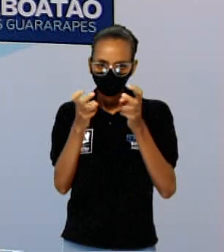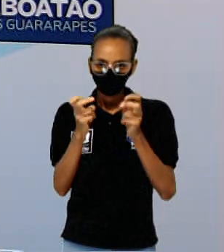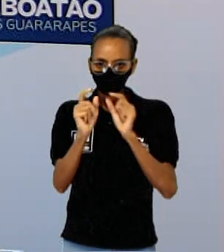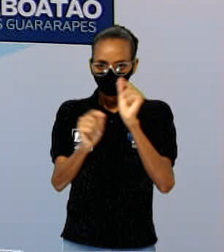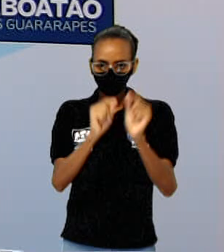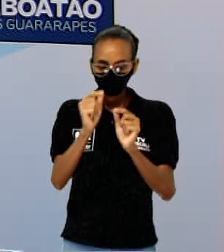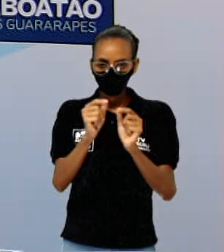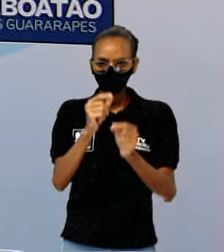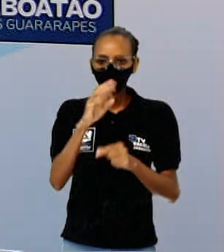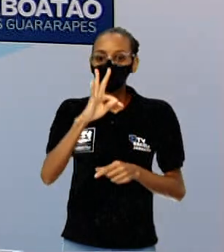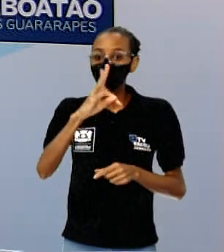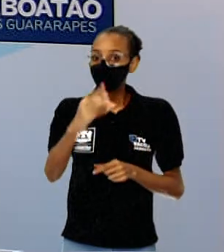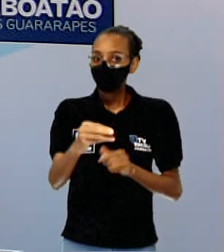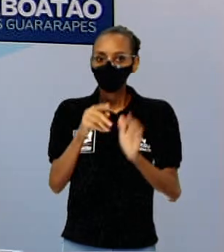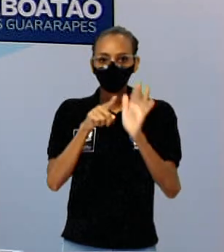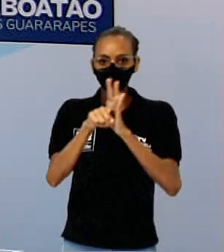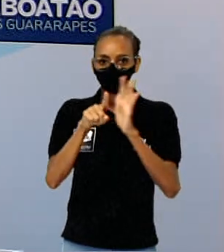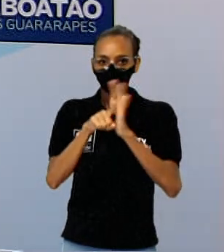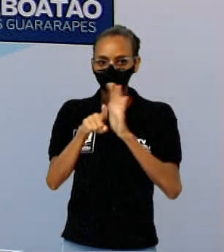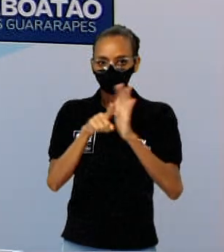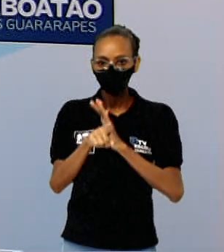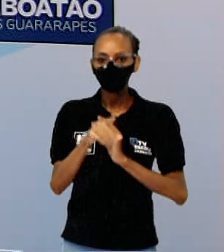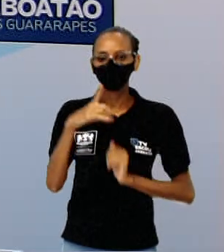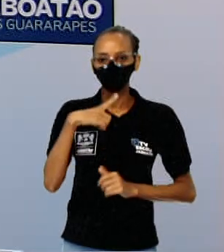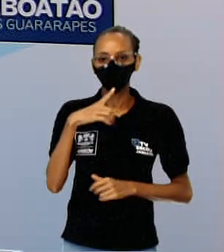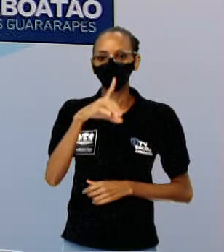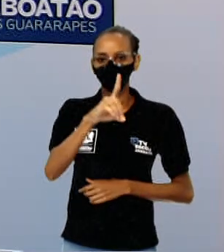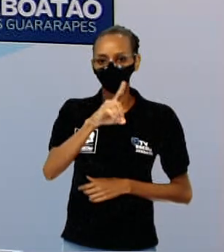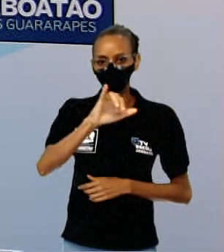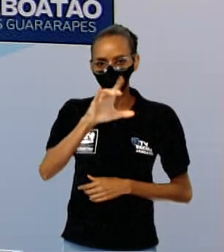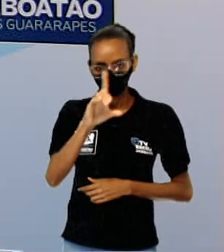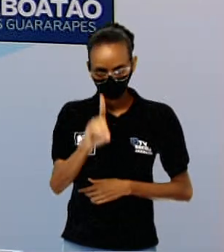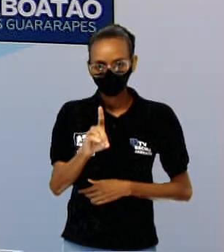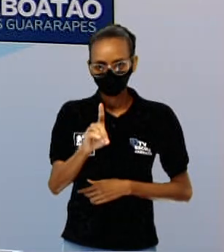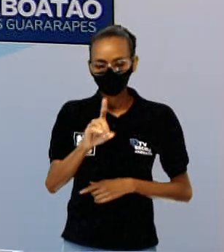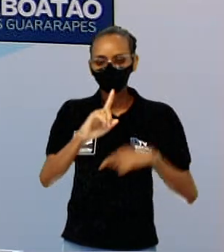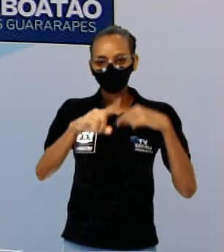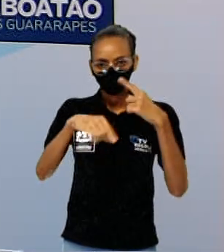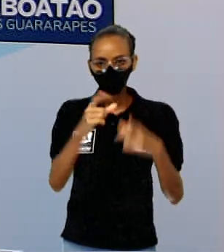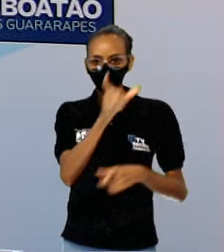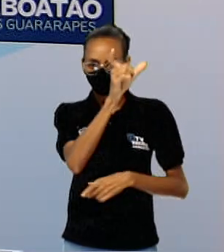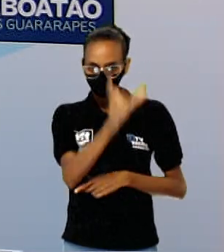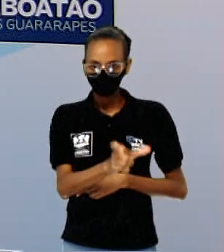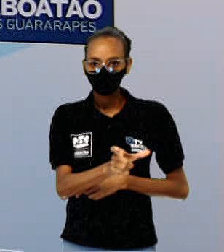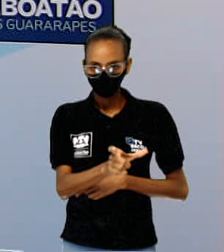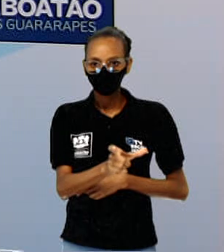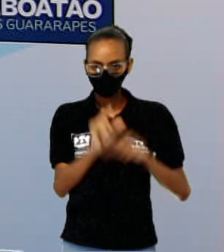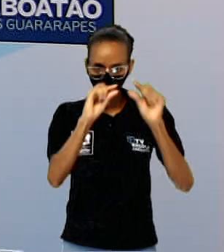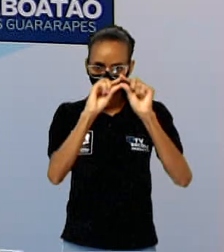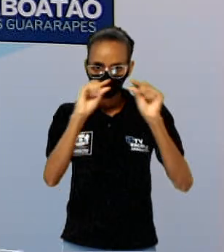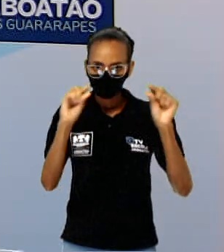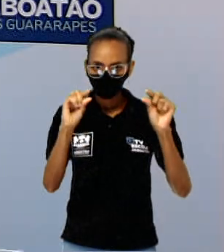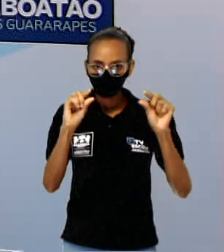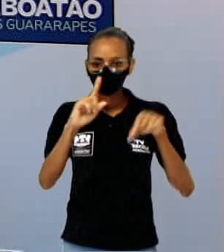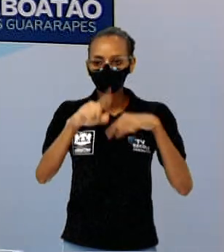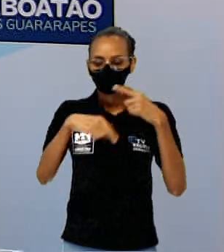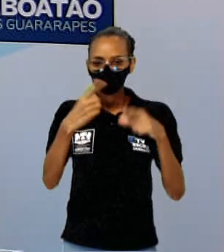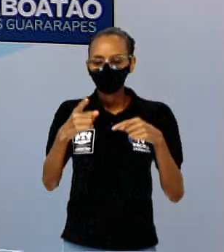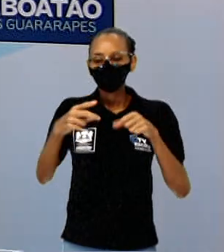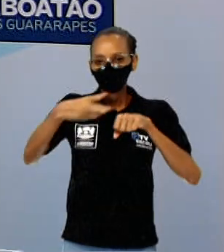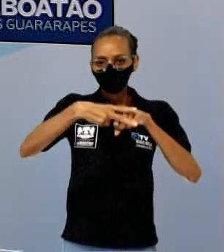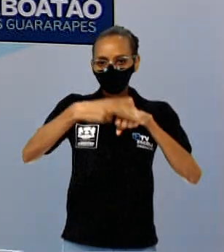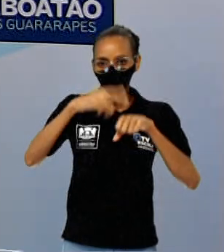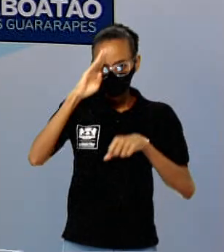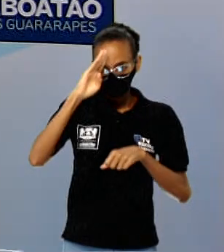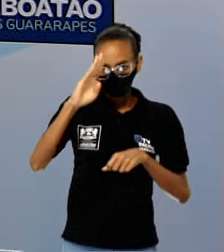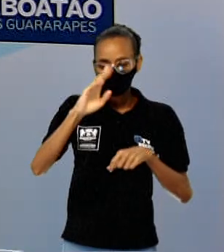essas perguntas seguem isso aqui, ó. Did no começo, certo? O sujeito da oração, o verbo principal e no final